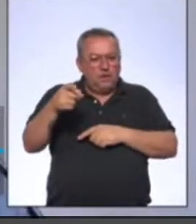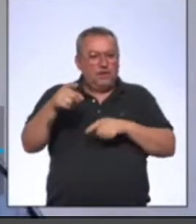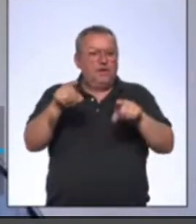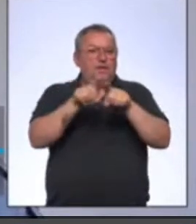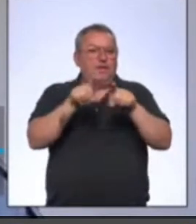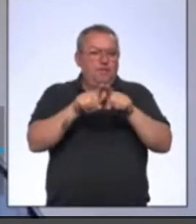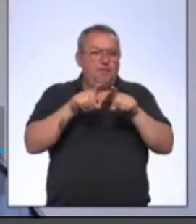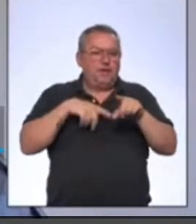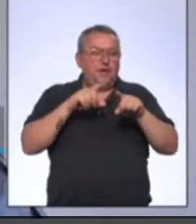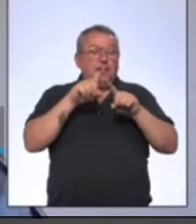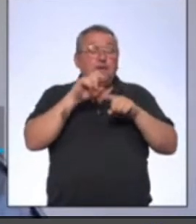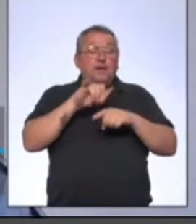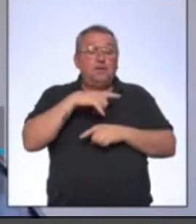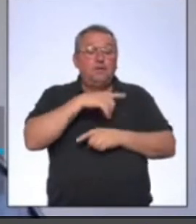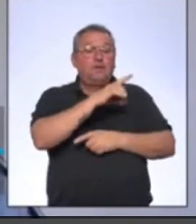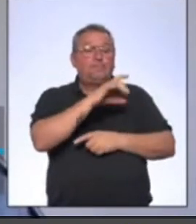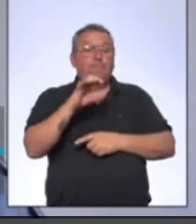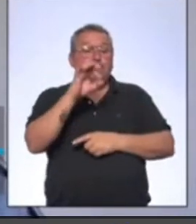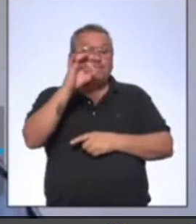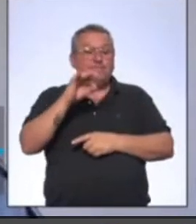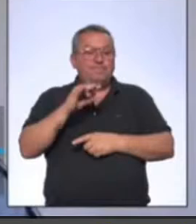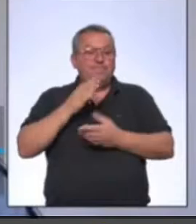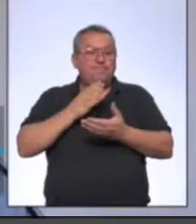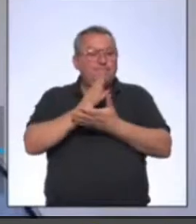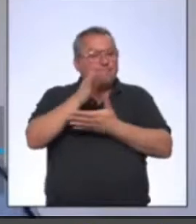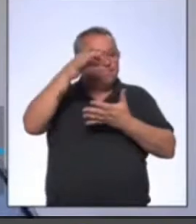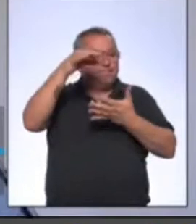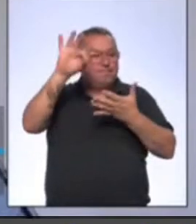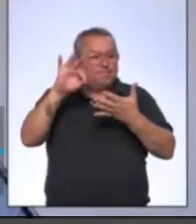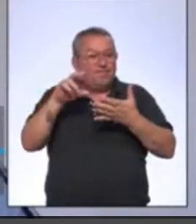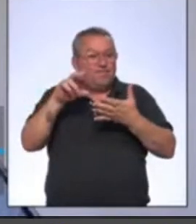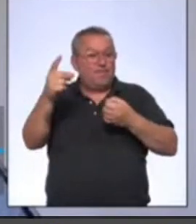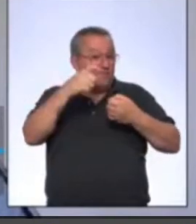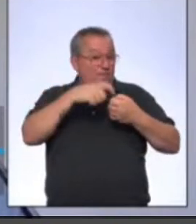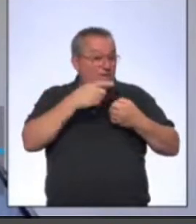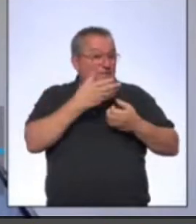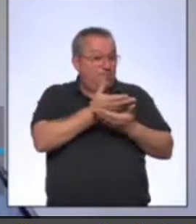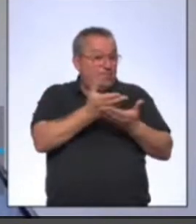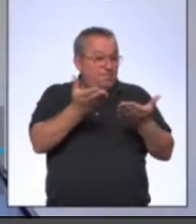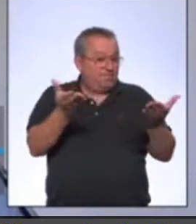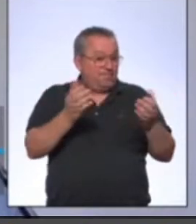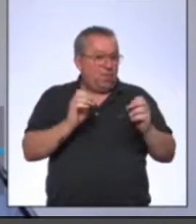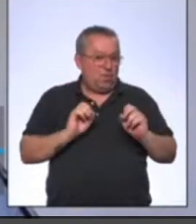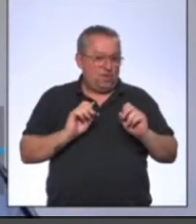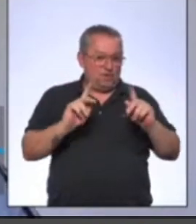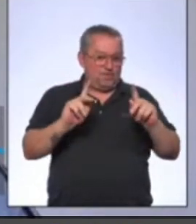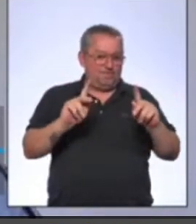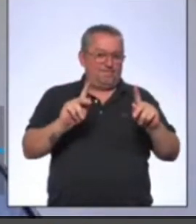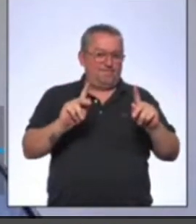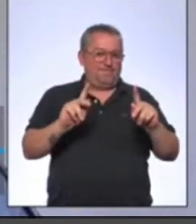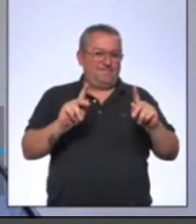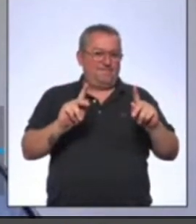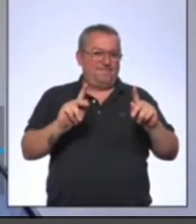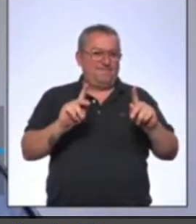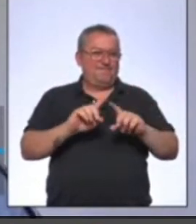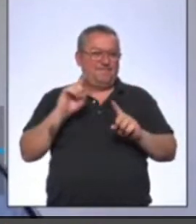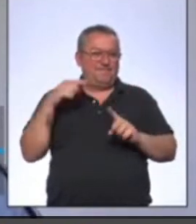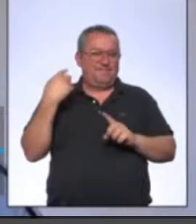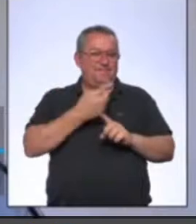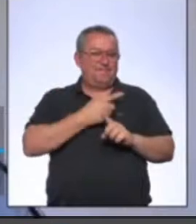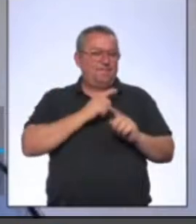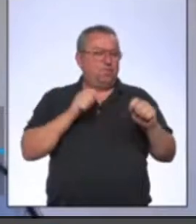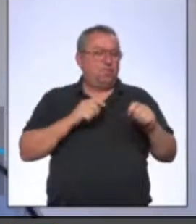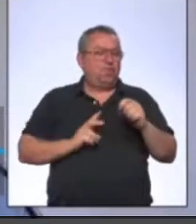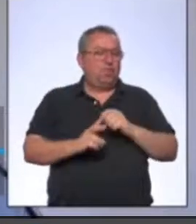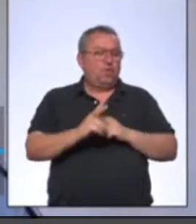enquanto a gente não tiver 100% de acerto, ele vai voltar a aparecer para vocês aí, tá bom? A gente pode seguir